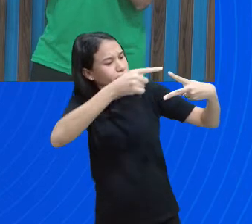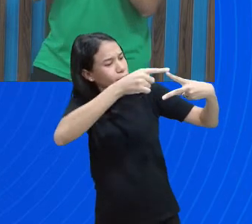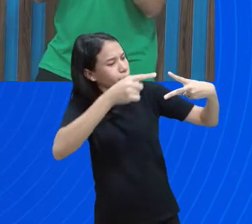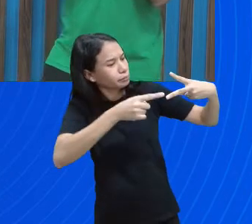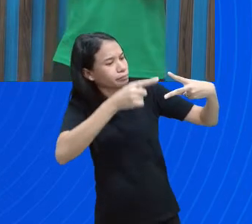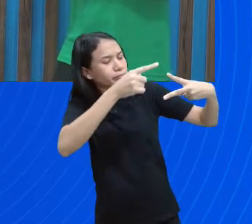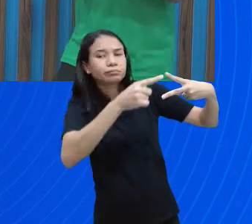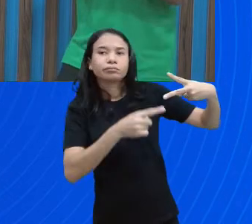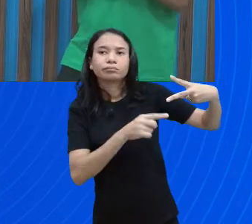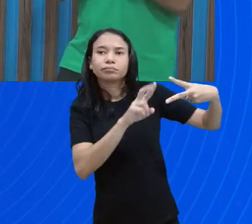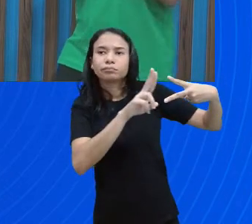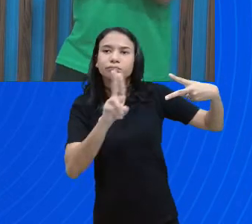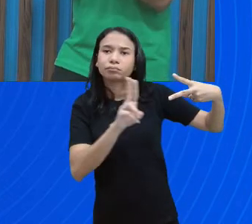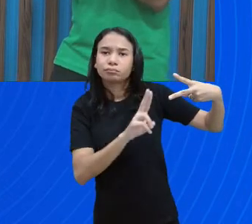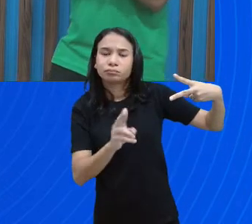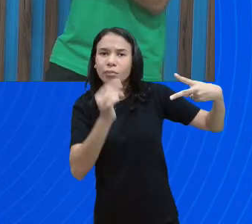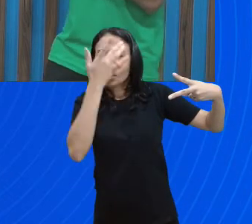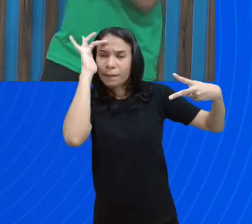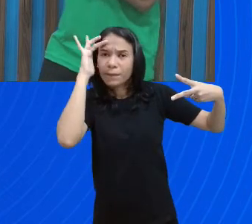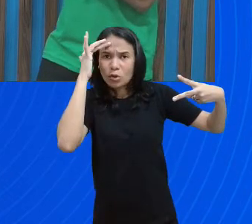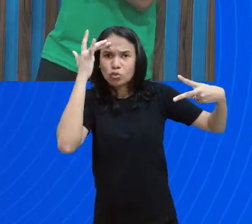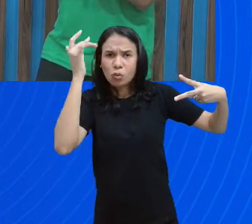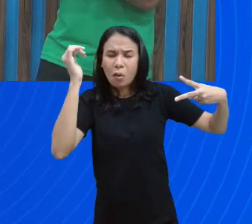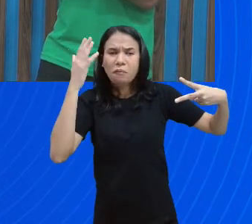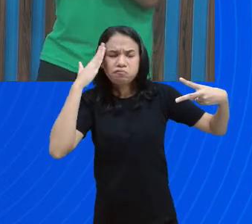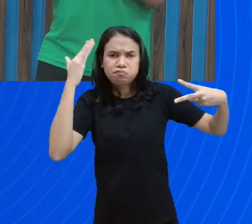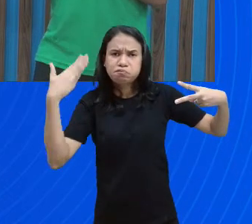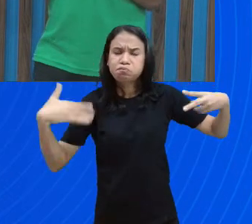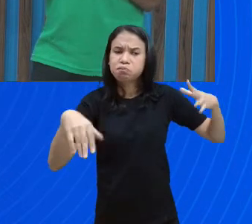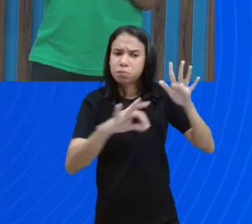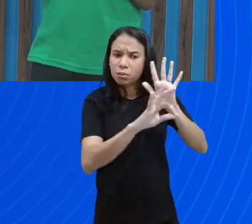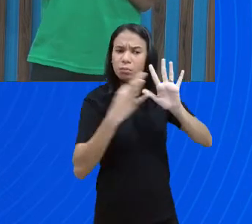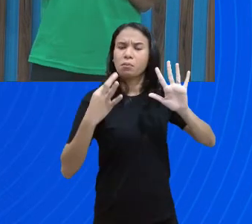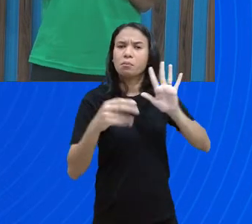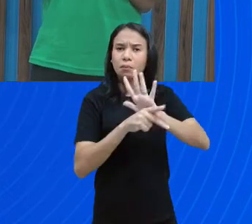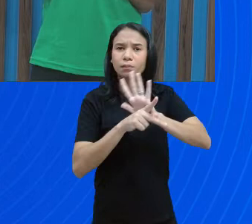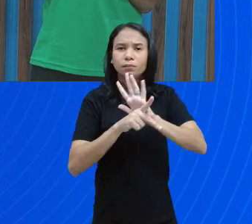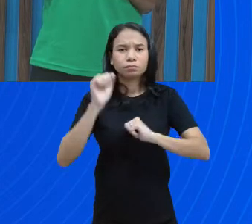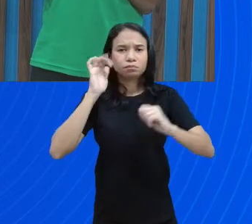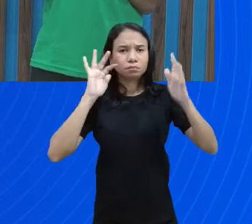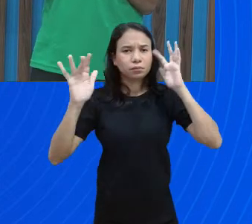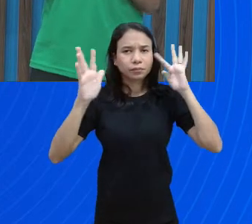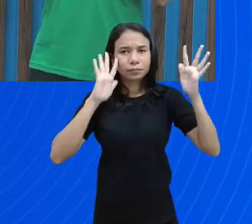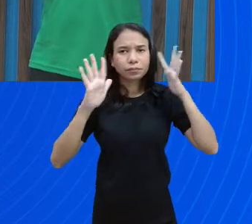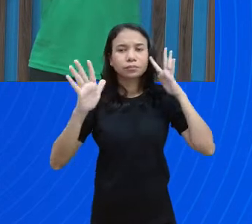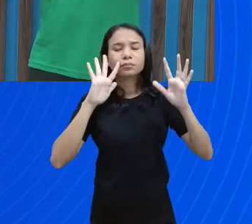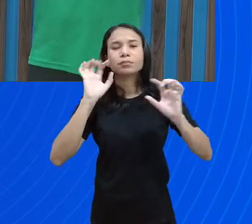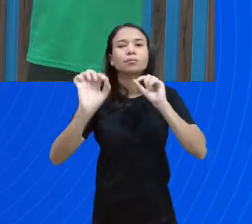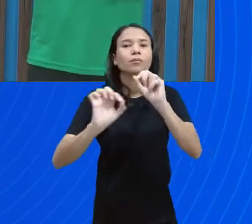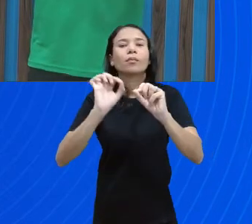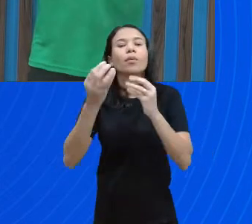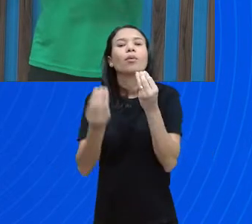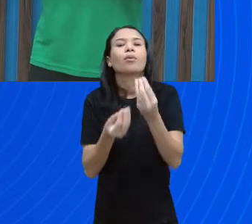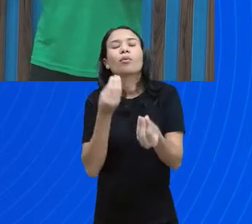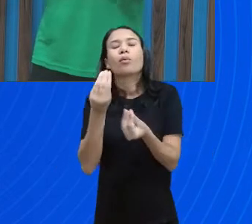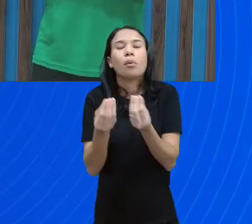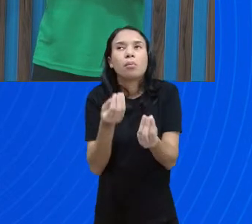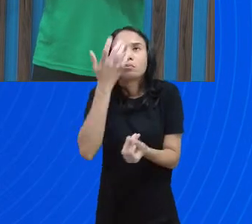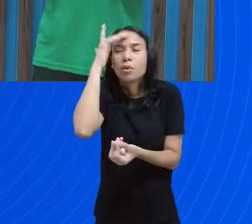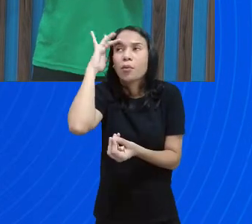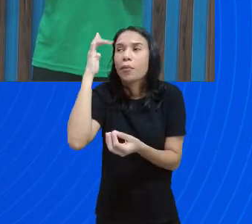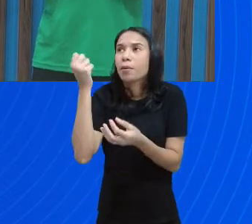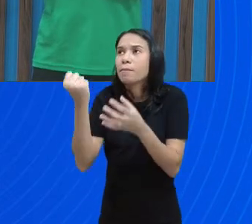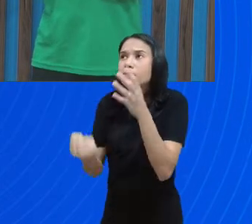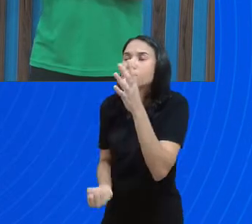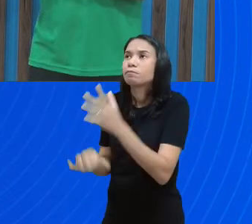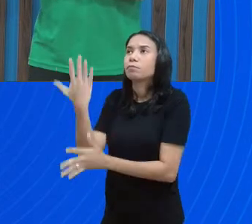dois teóricos, né, geógrafos, são conhecidos por serem os pais da geopolítica, né,